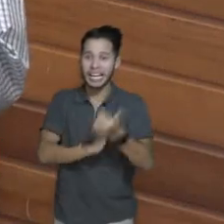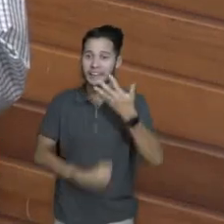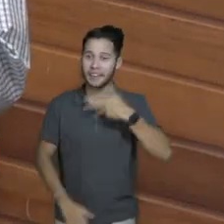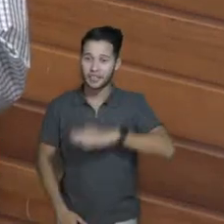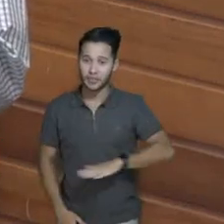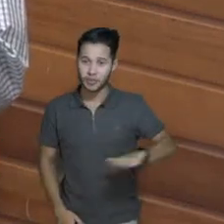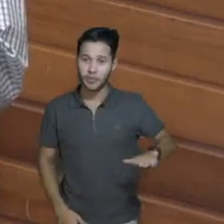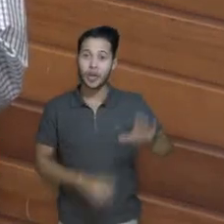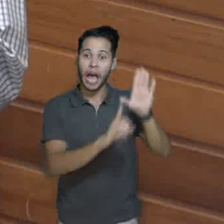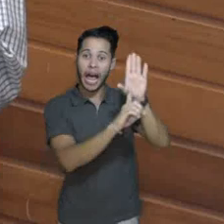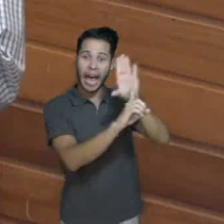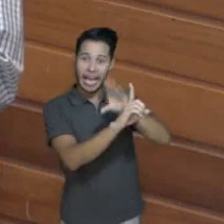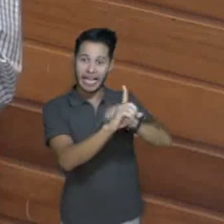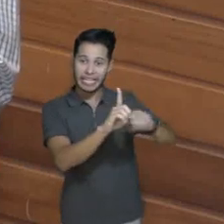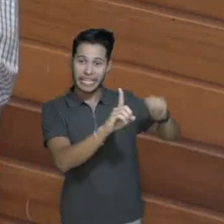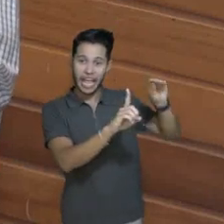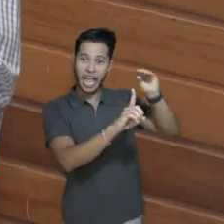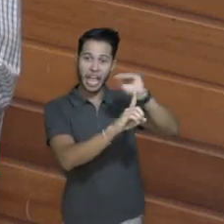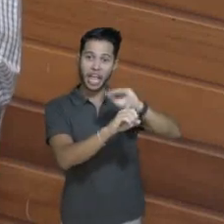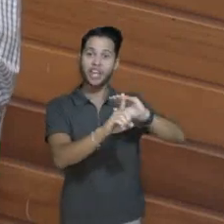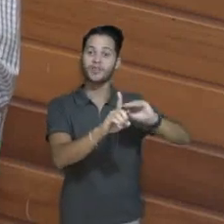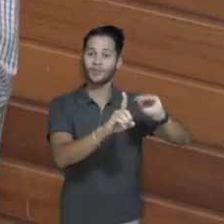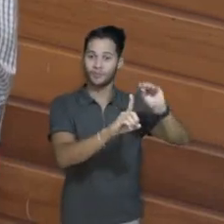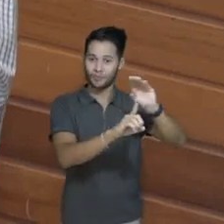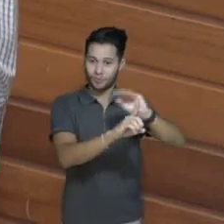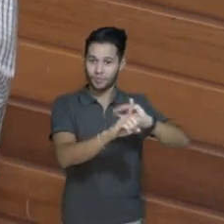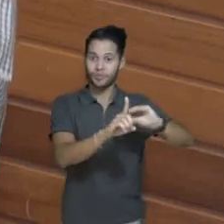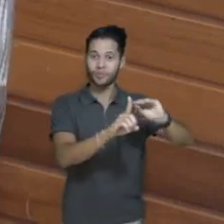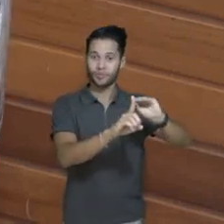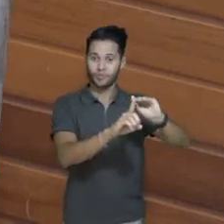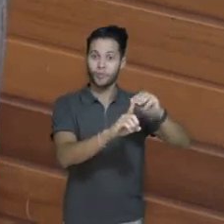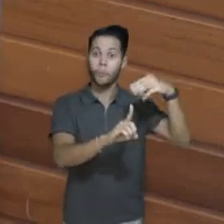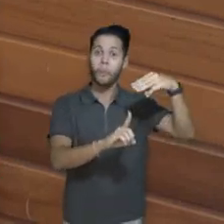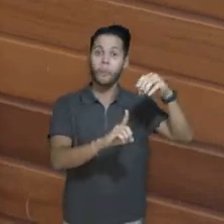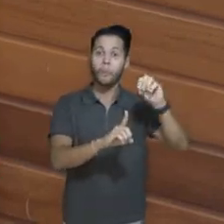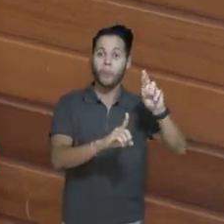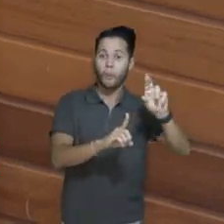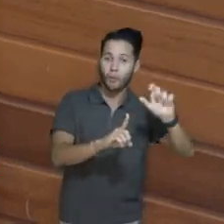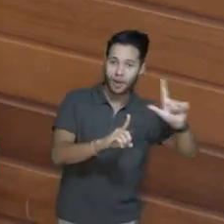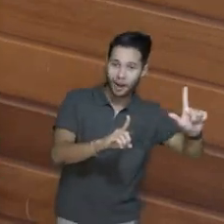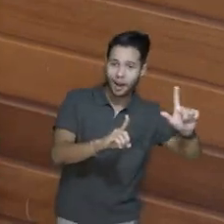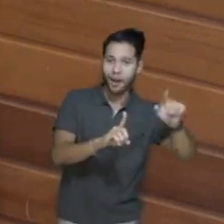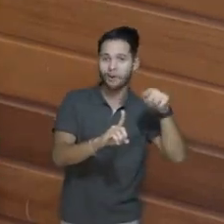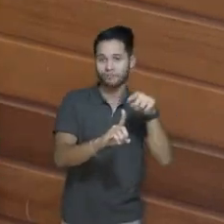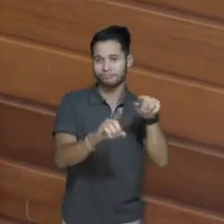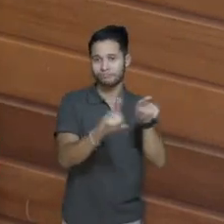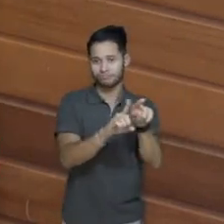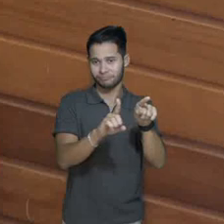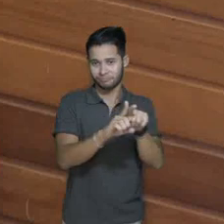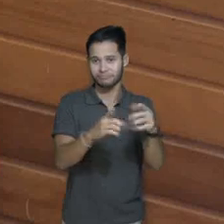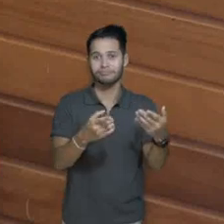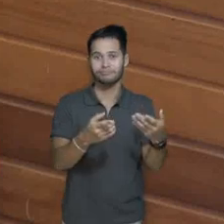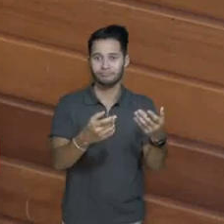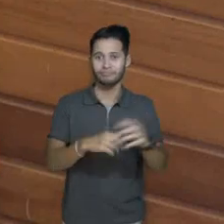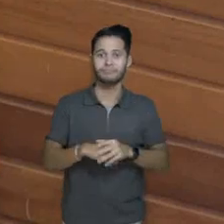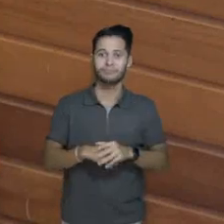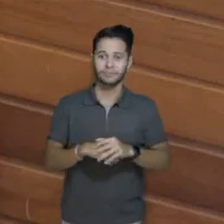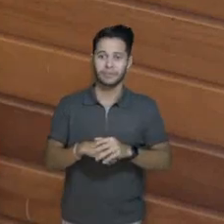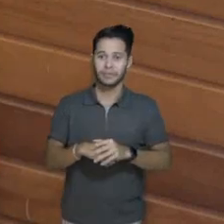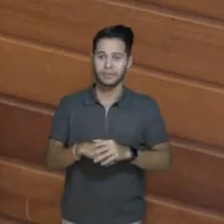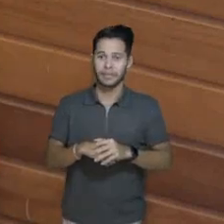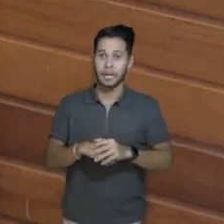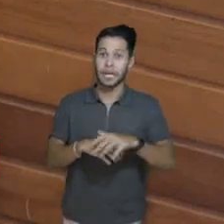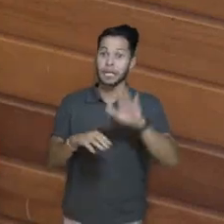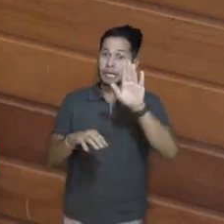pensa né às vezes não se denuncia mas é mais comum que a gente pensa especialmente todos né mas especialmente as